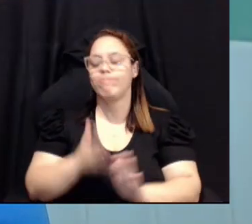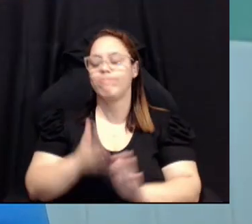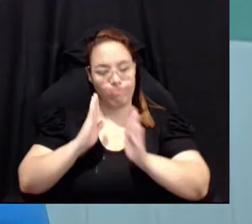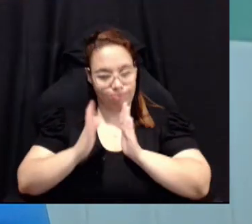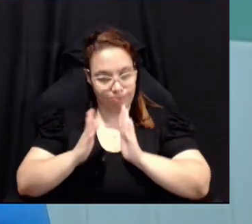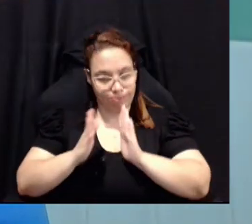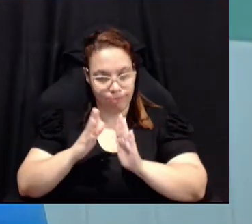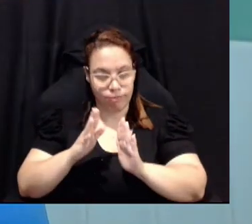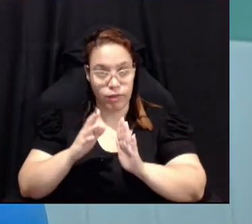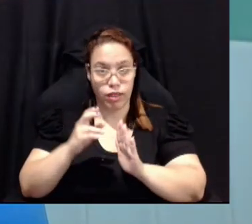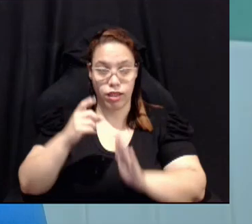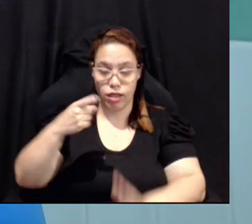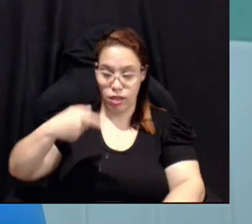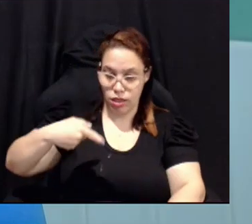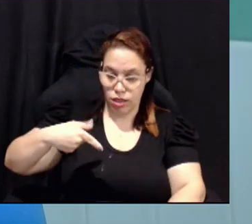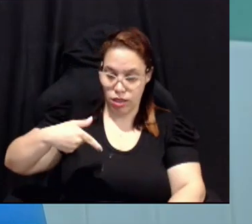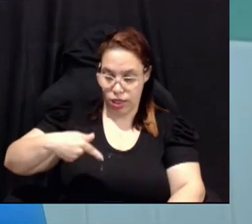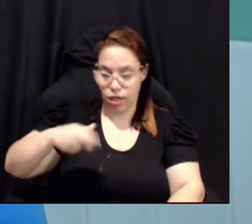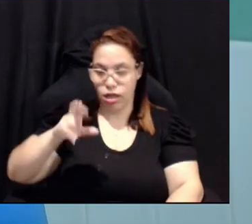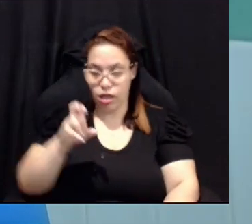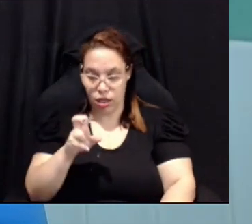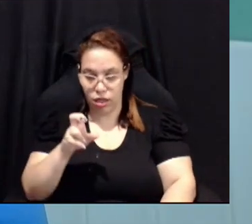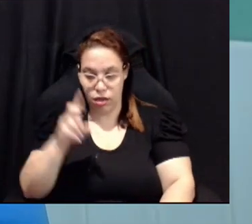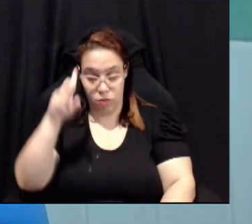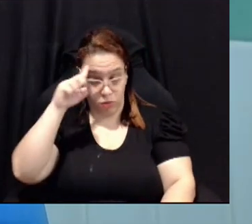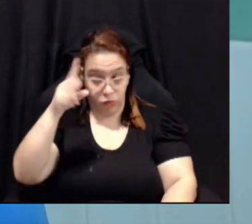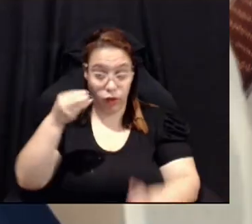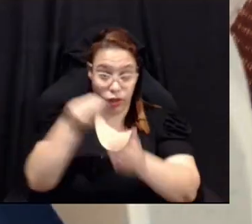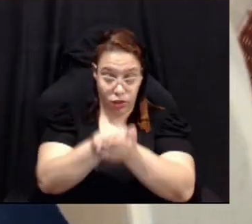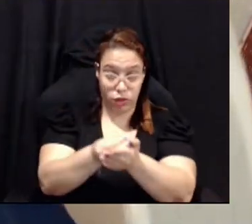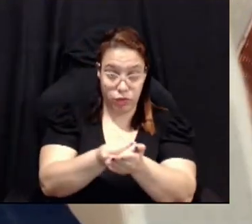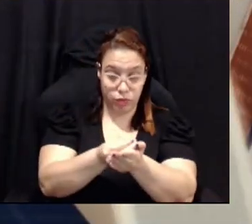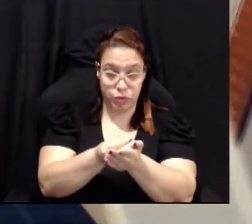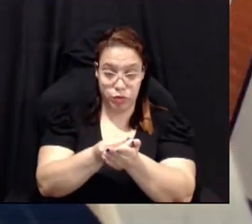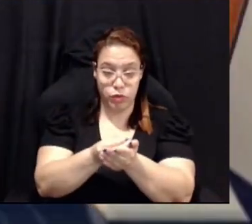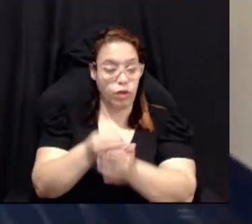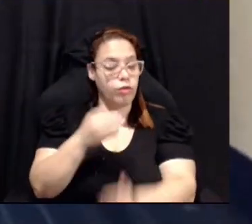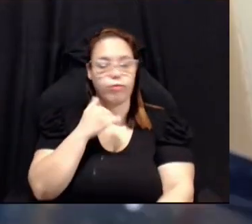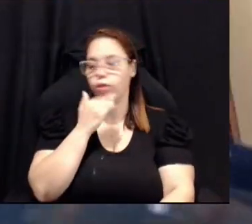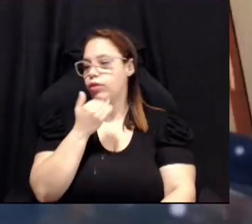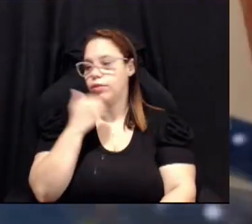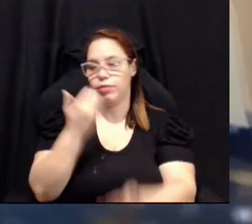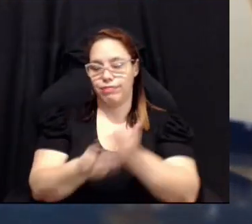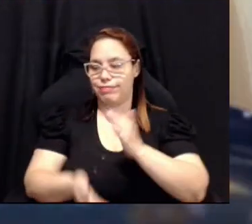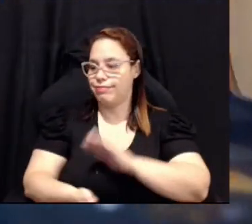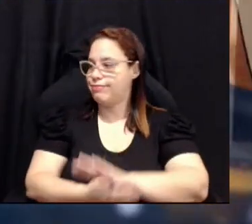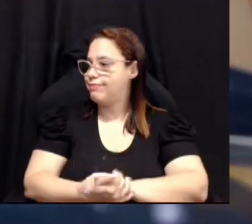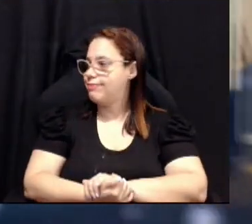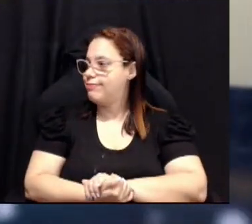75 dias corridos para fazer as entregas, então não dá para perder.